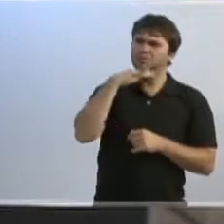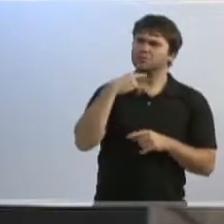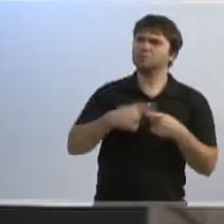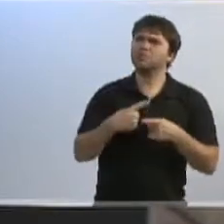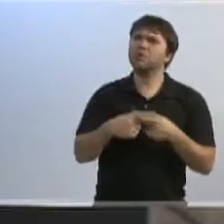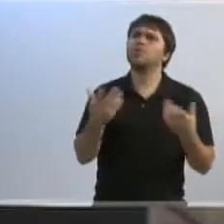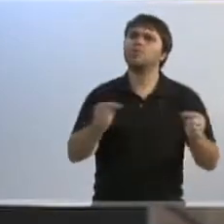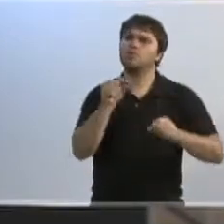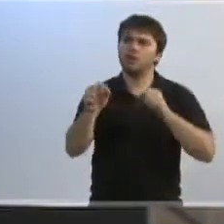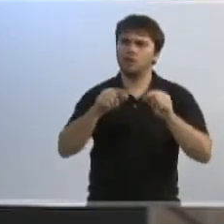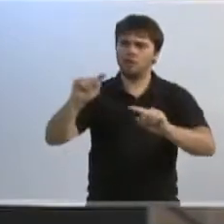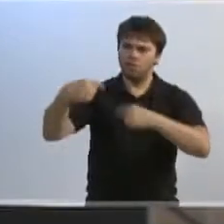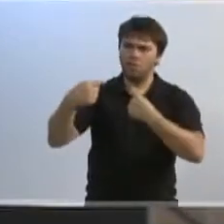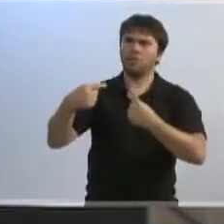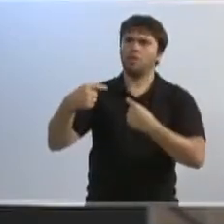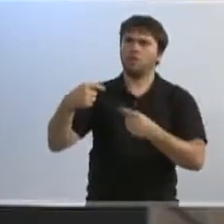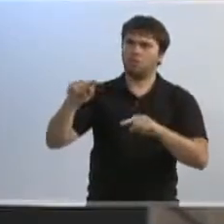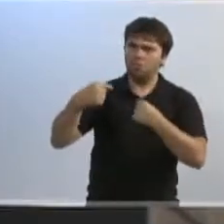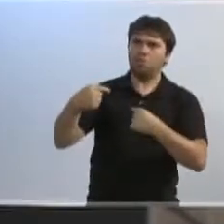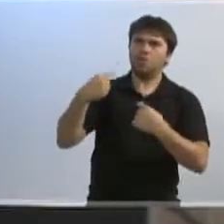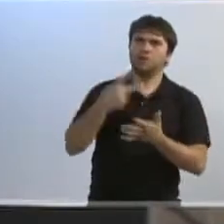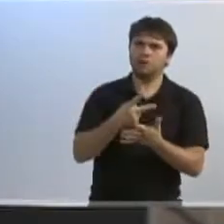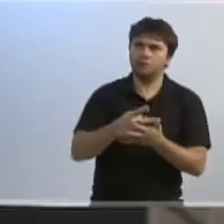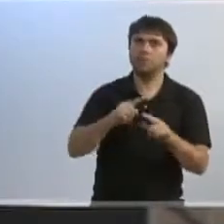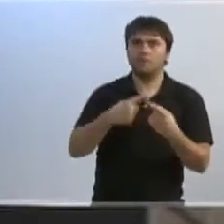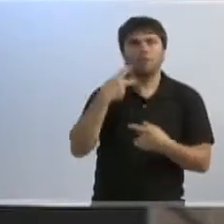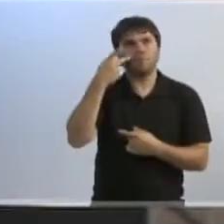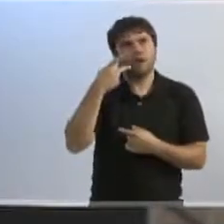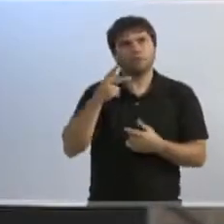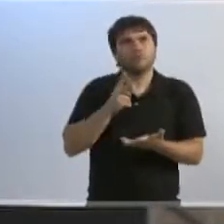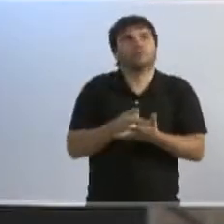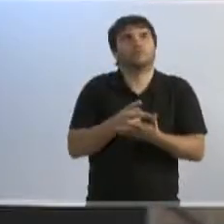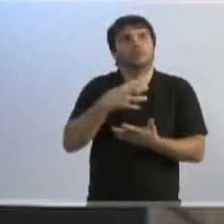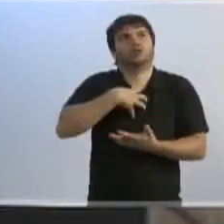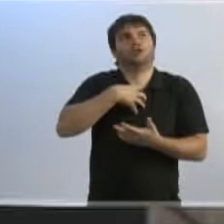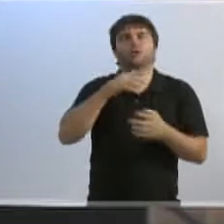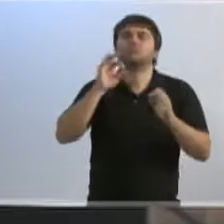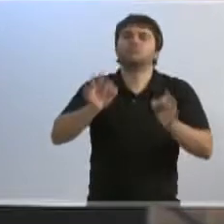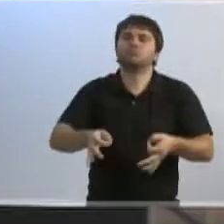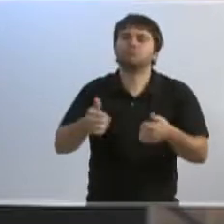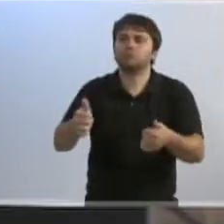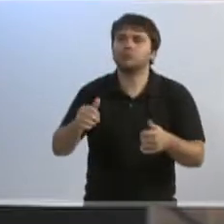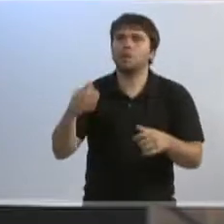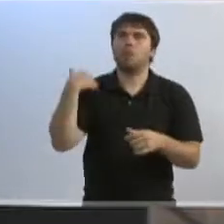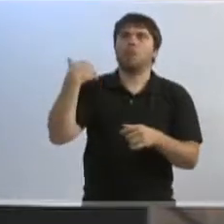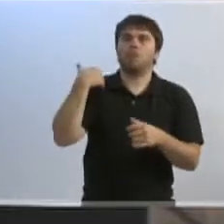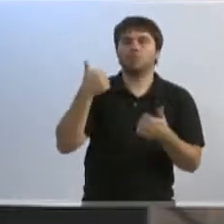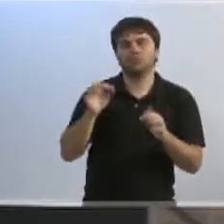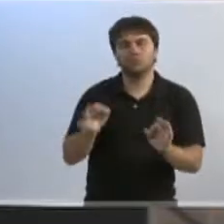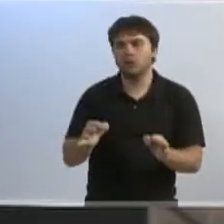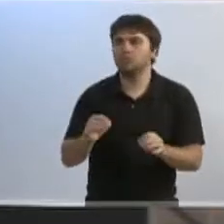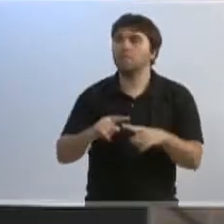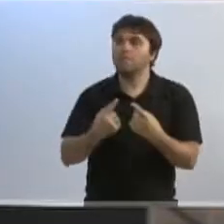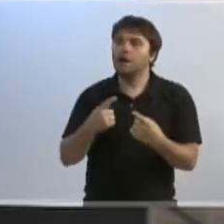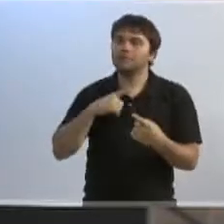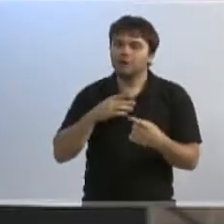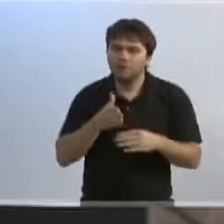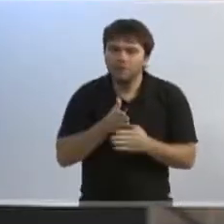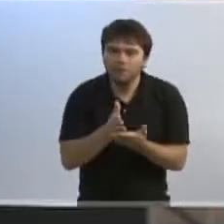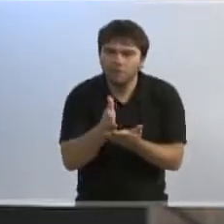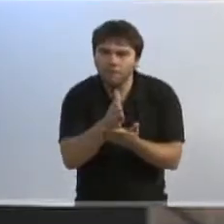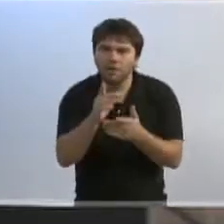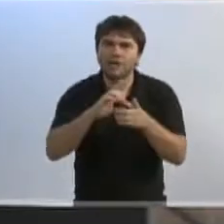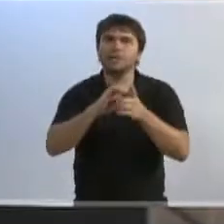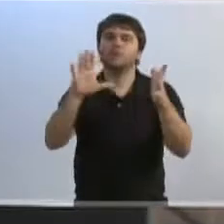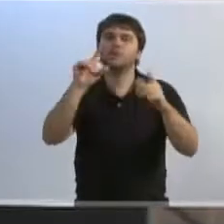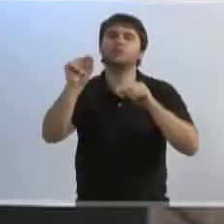nós, vereadores, sempre, eu acho que somos colocados, mas porque eu vejo, sobretudo, que a gente ainda... indo para uma democracia que às vezes é a democracia